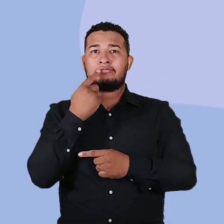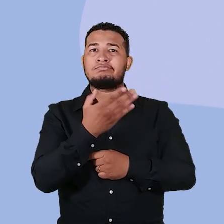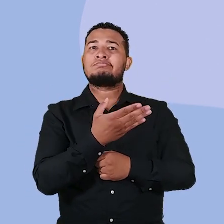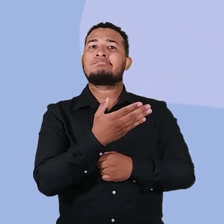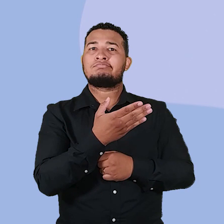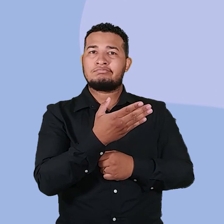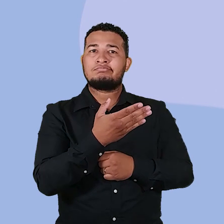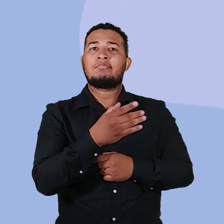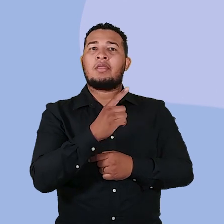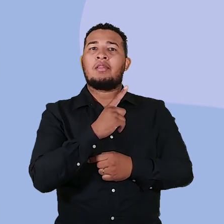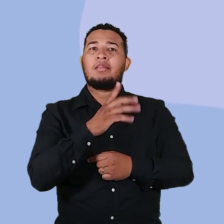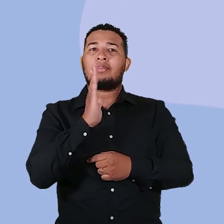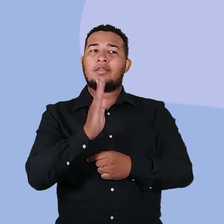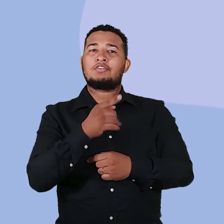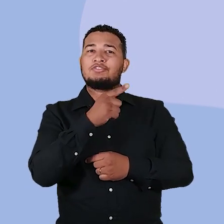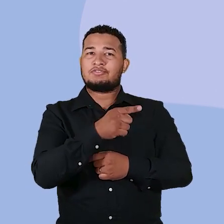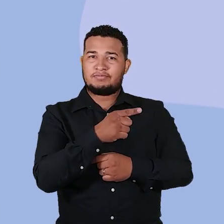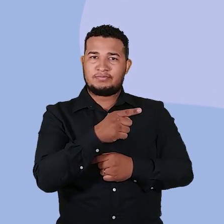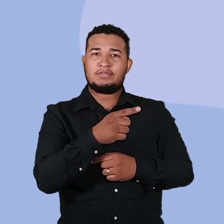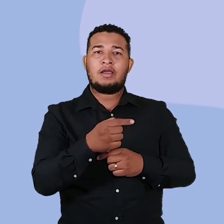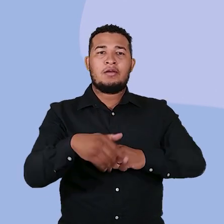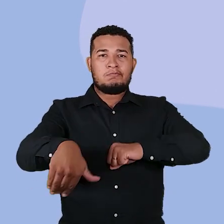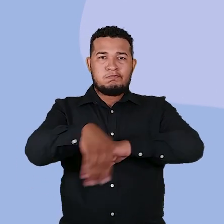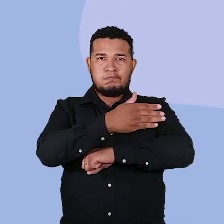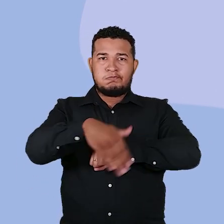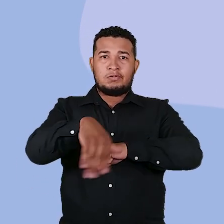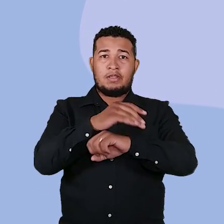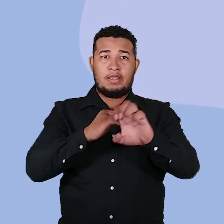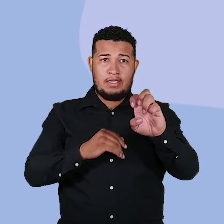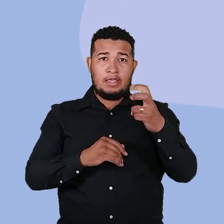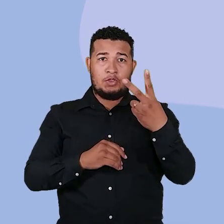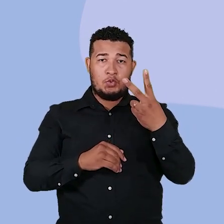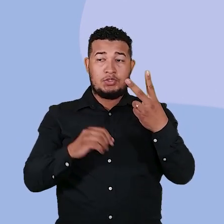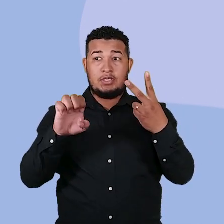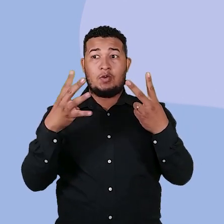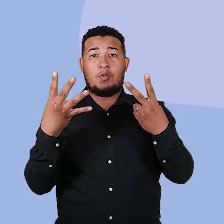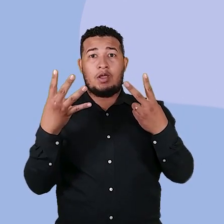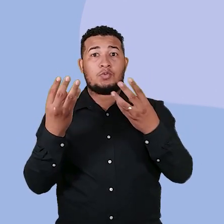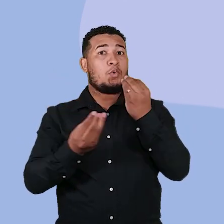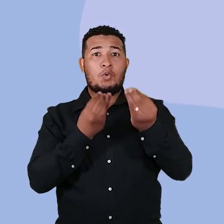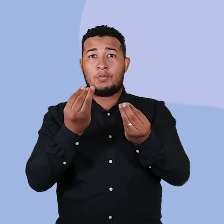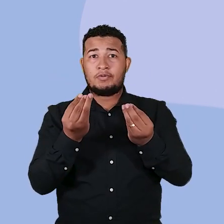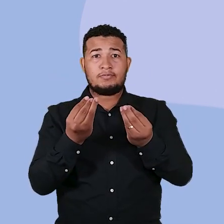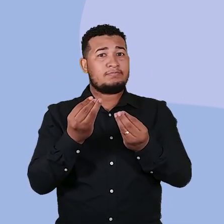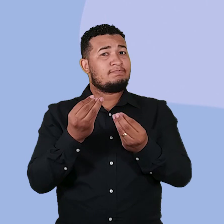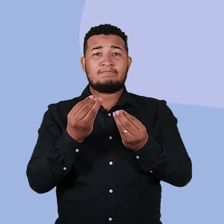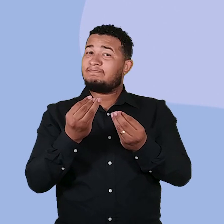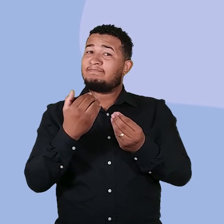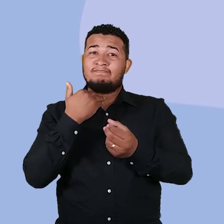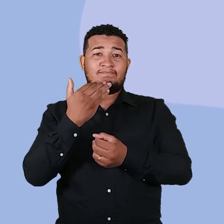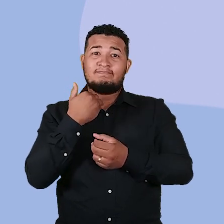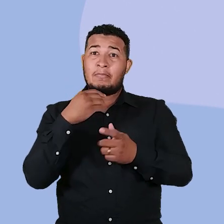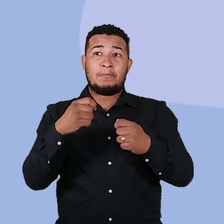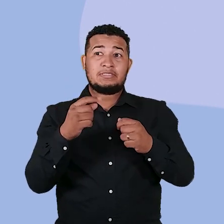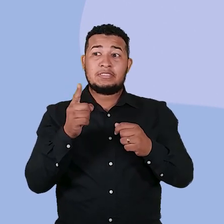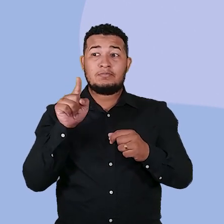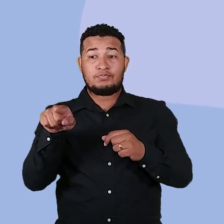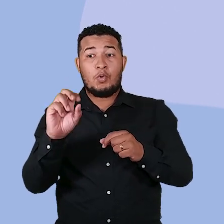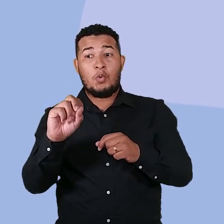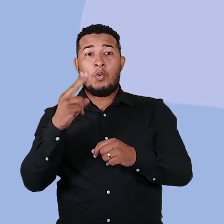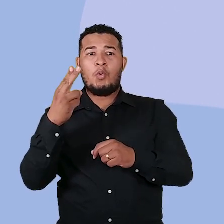quê que não é possível vem olha só aqui meu filho ó você tá aqui na estrada é dois e quatro como é que pode isso